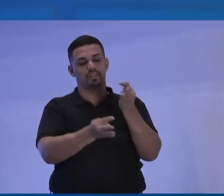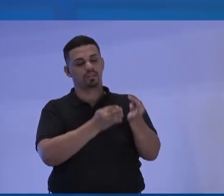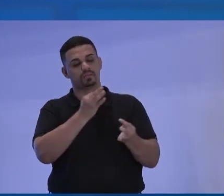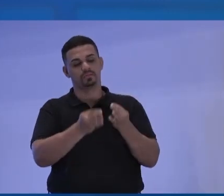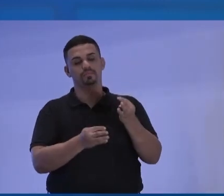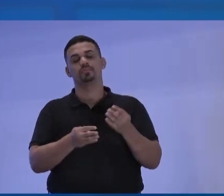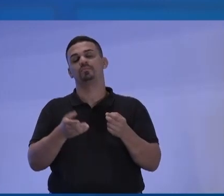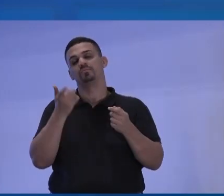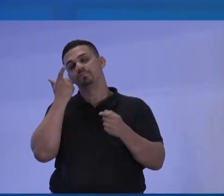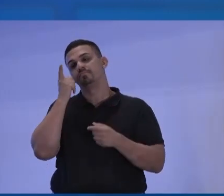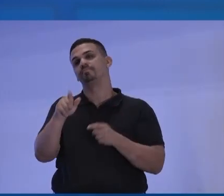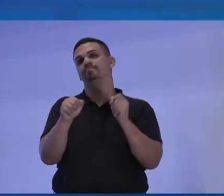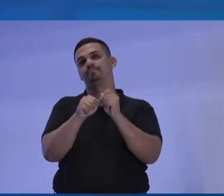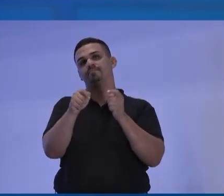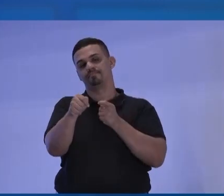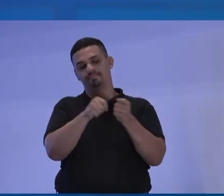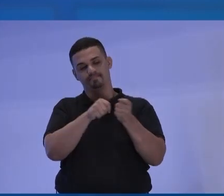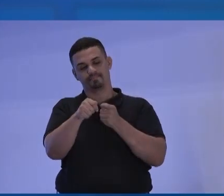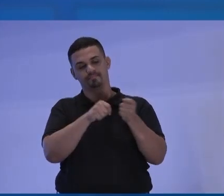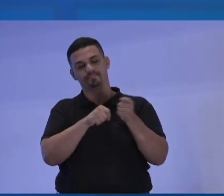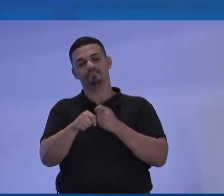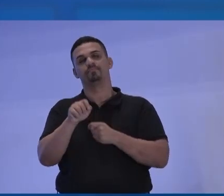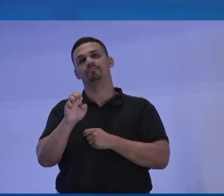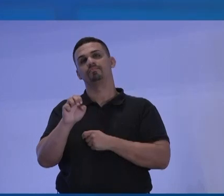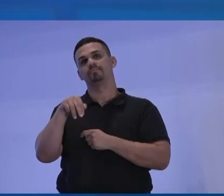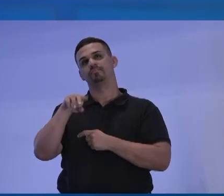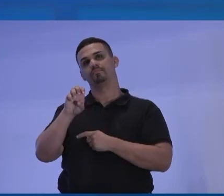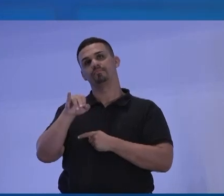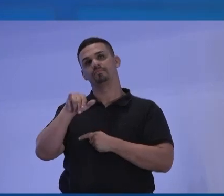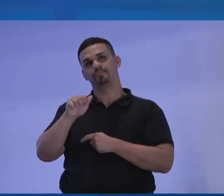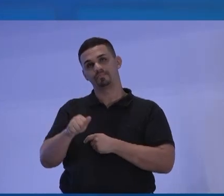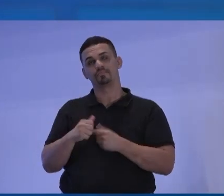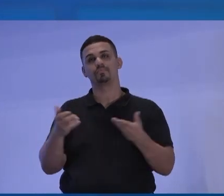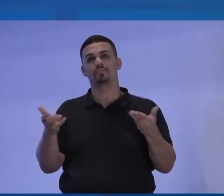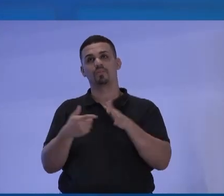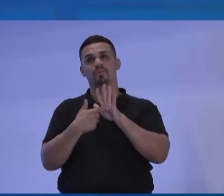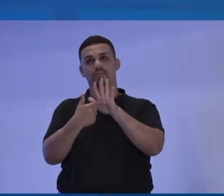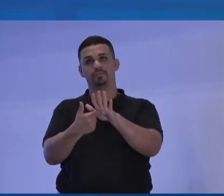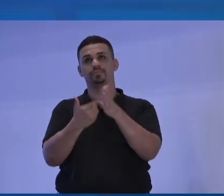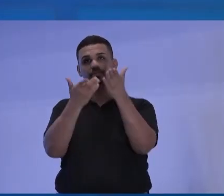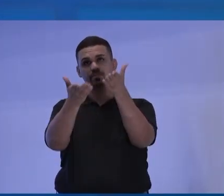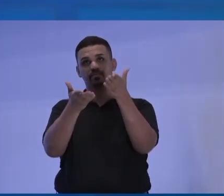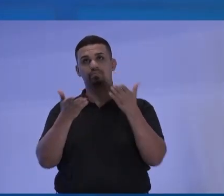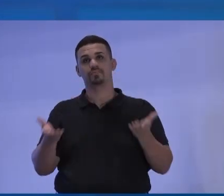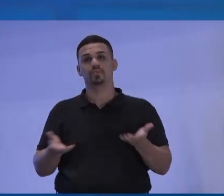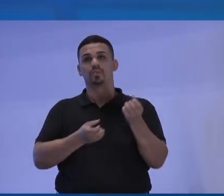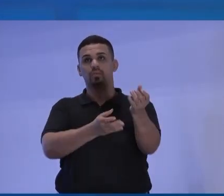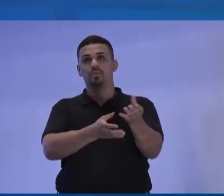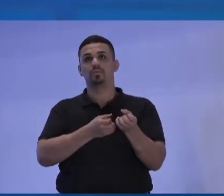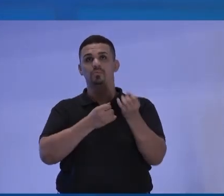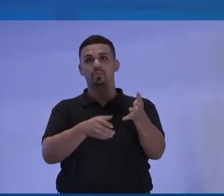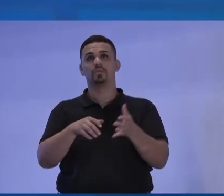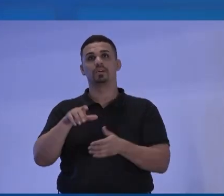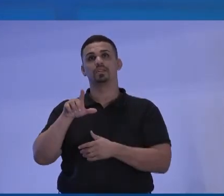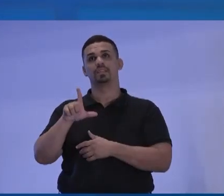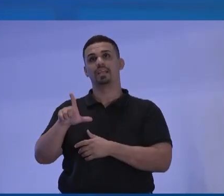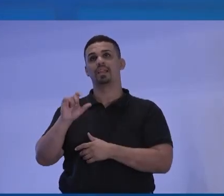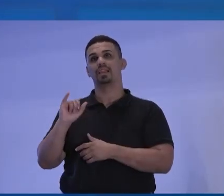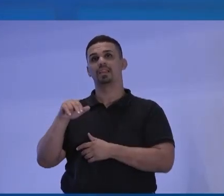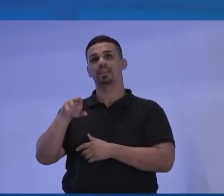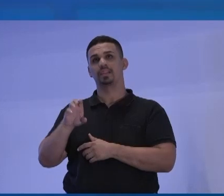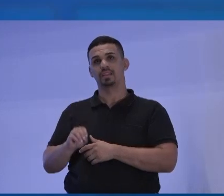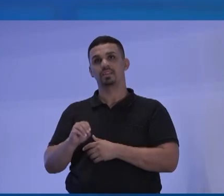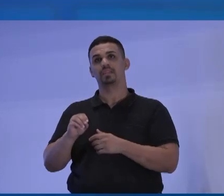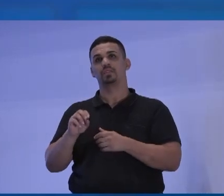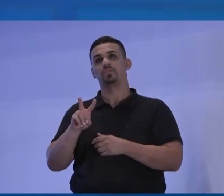dessa endemia. Então, eu deixo aí para vocês o poeta Lino Vilachar, que